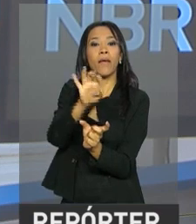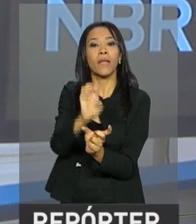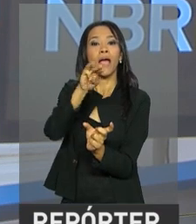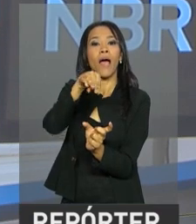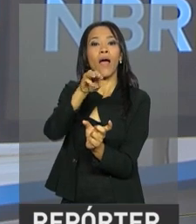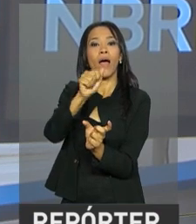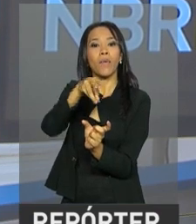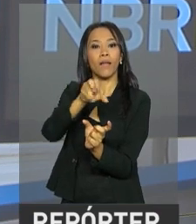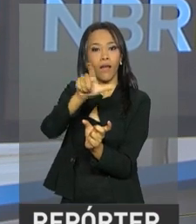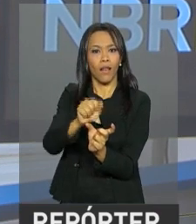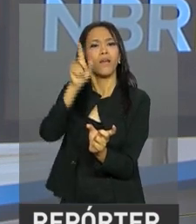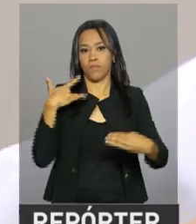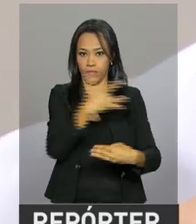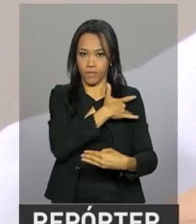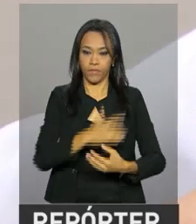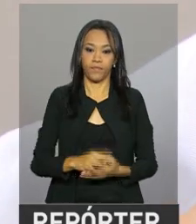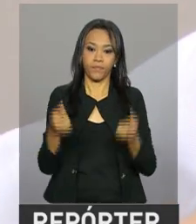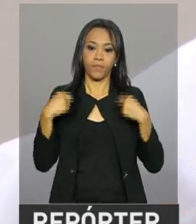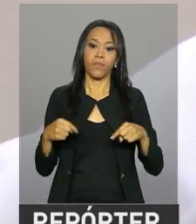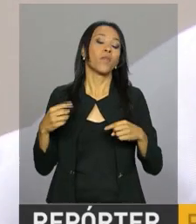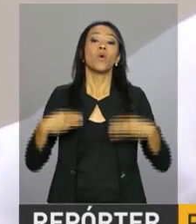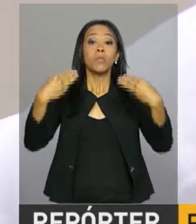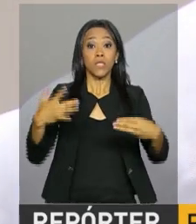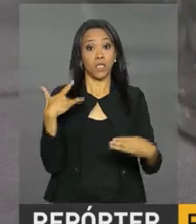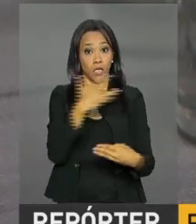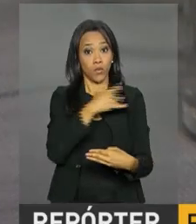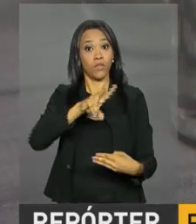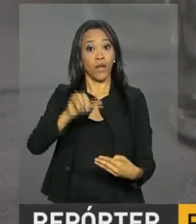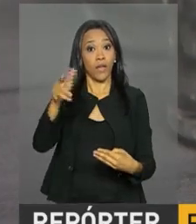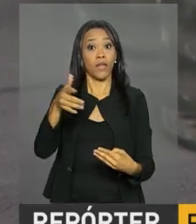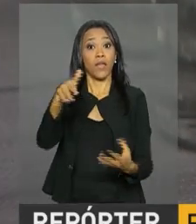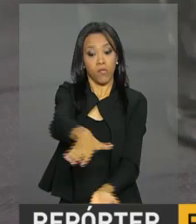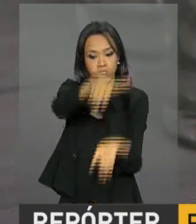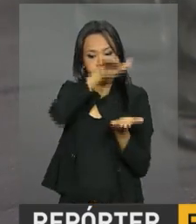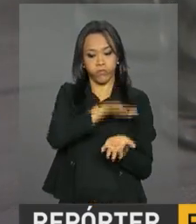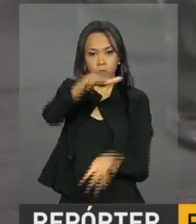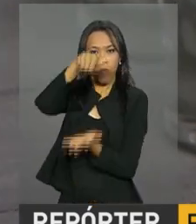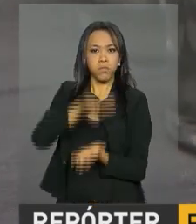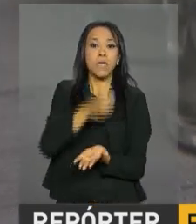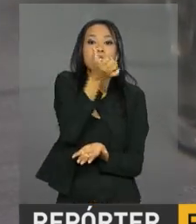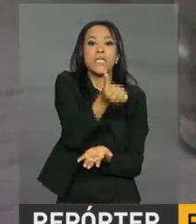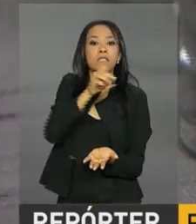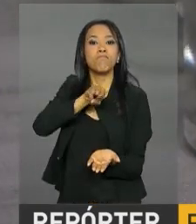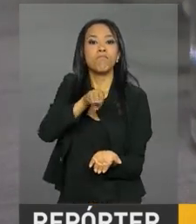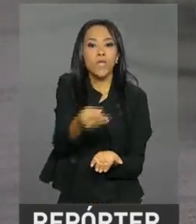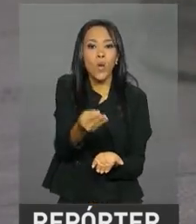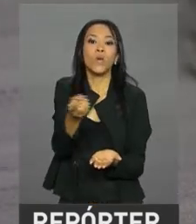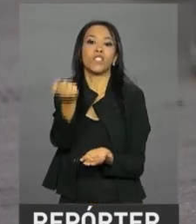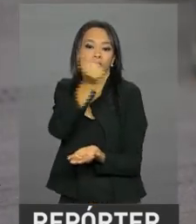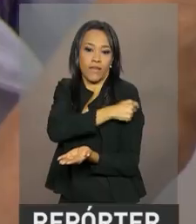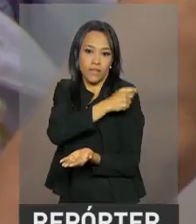garantir o combate à febre amarela o ministério da saúde vai receber imediatamente seis milhões de doses da vacina contra a febre